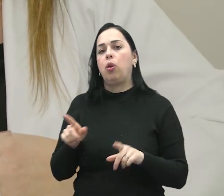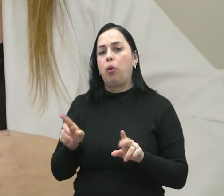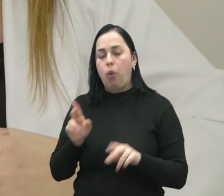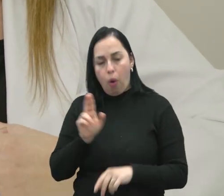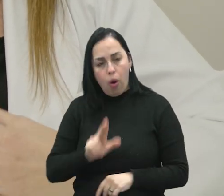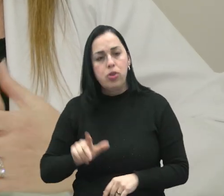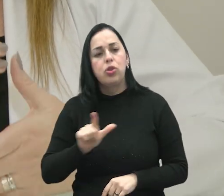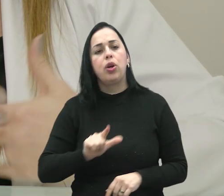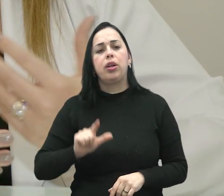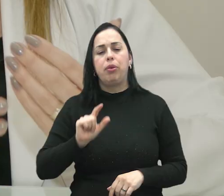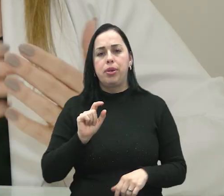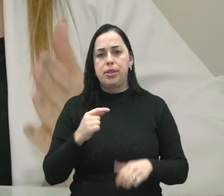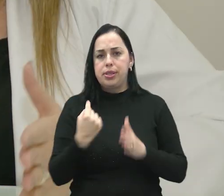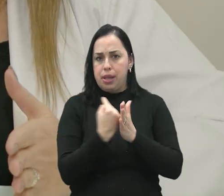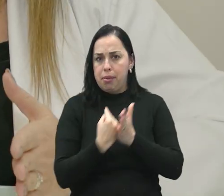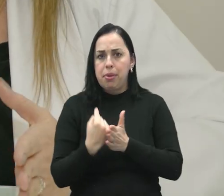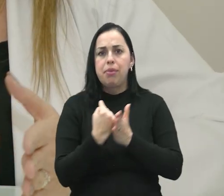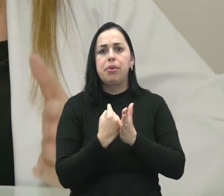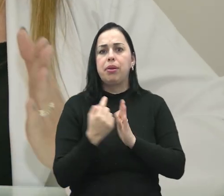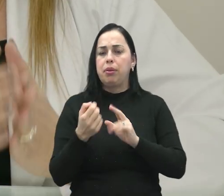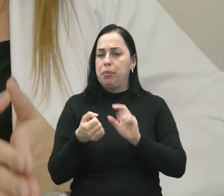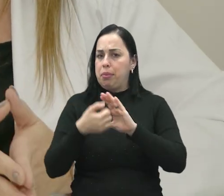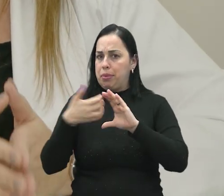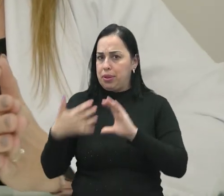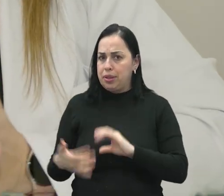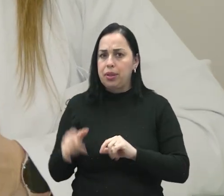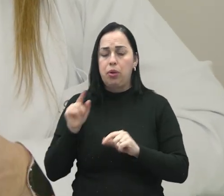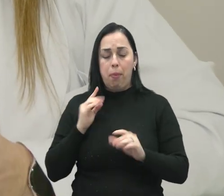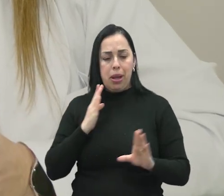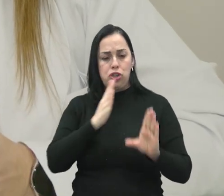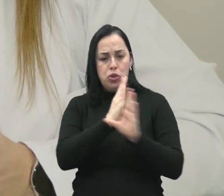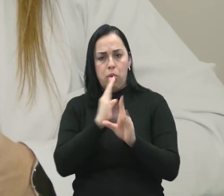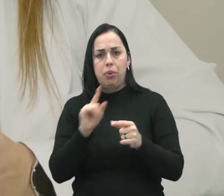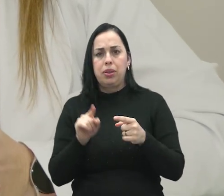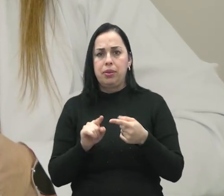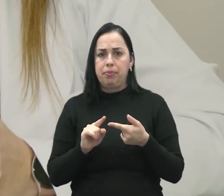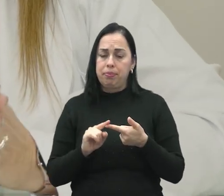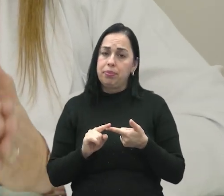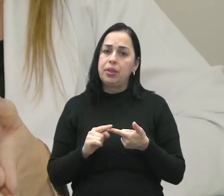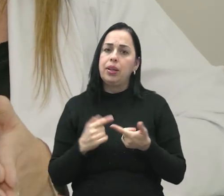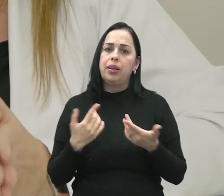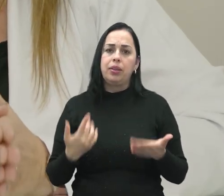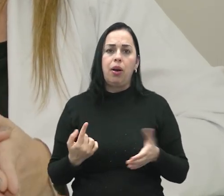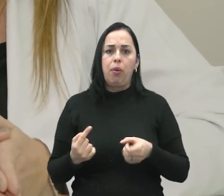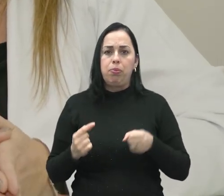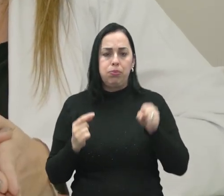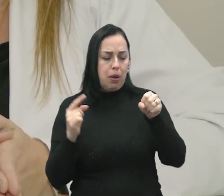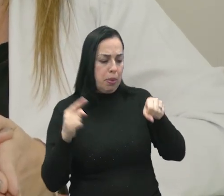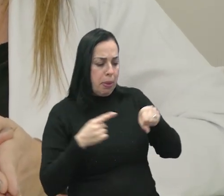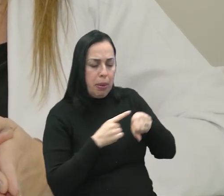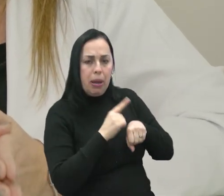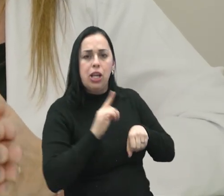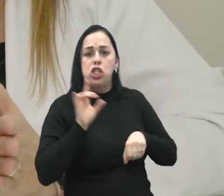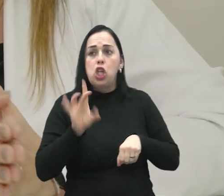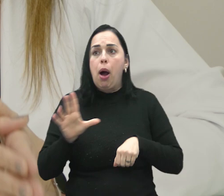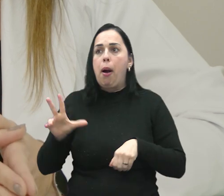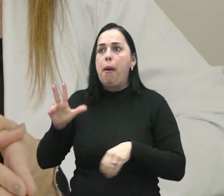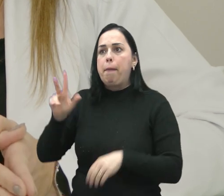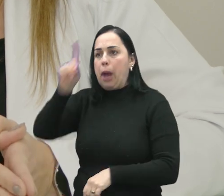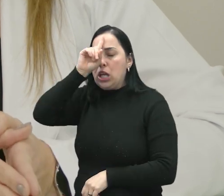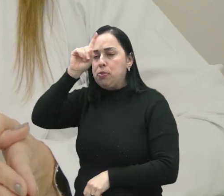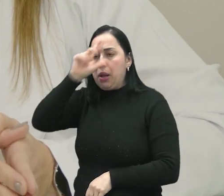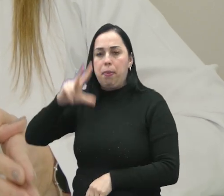que é feito e também com a mesma característica, tanto diagnóstico como terapêutico. Então, não é um exame só da rede privada, só